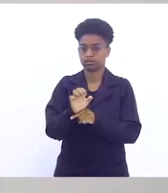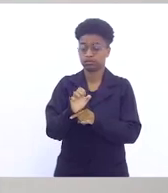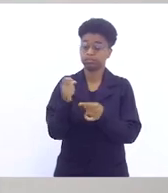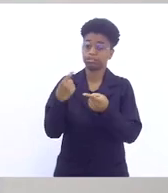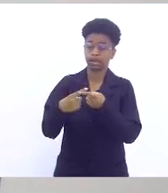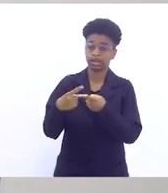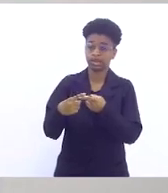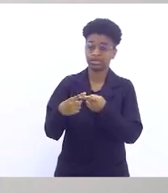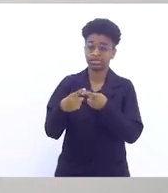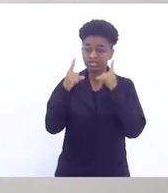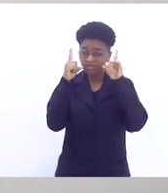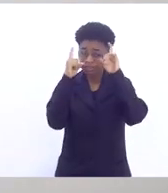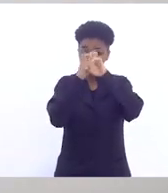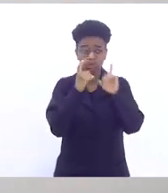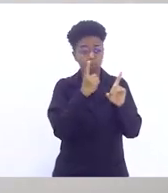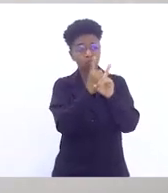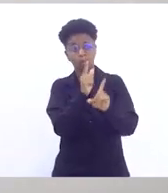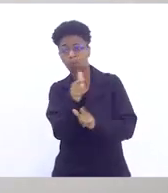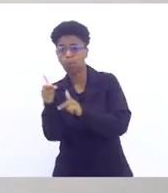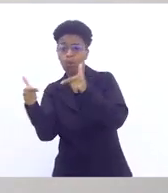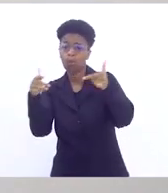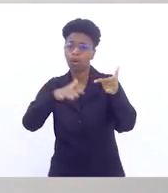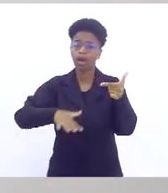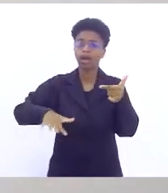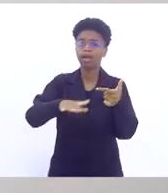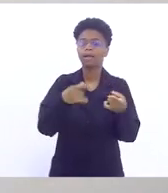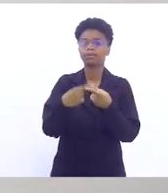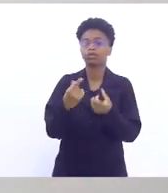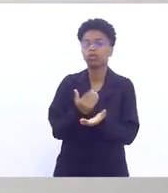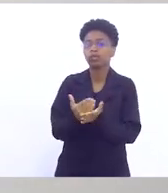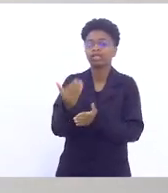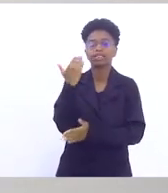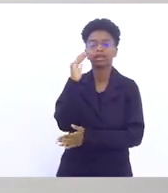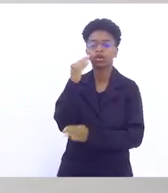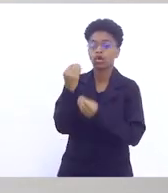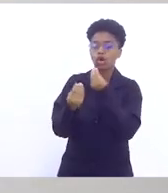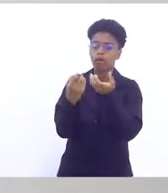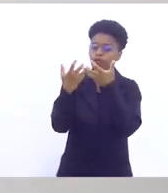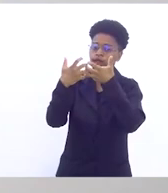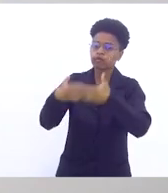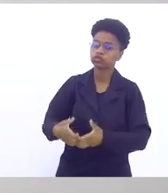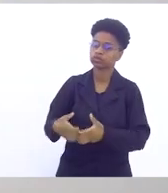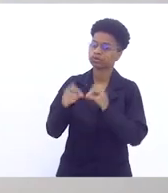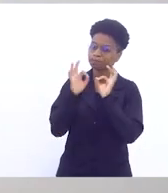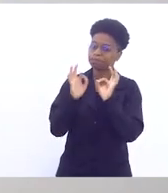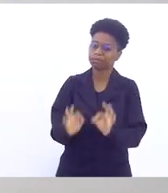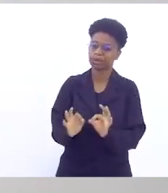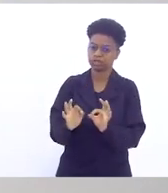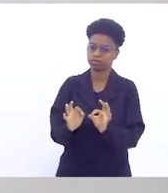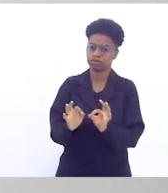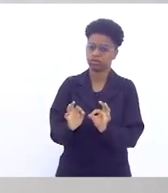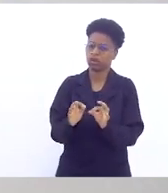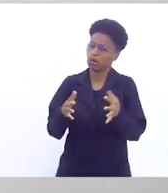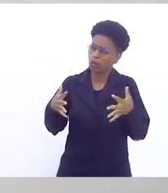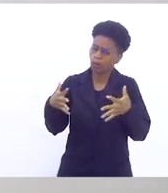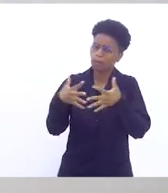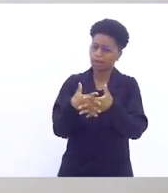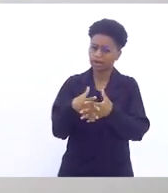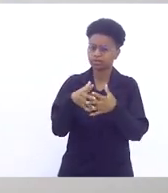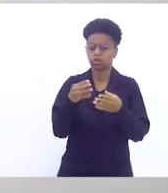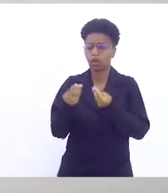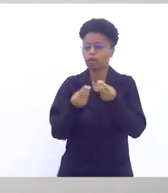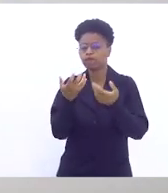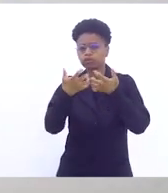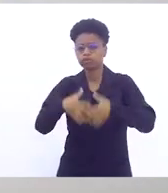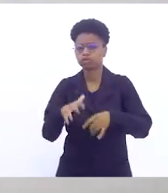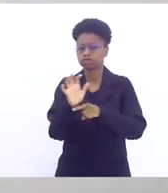encontrar em outras áreas né porque ele começa a entender o funcionamento dessa máquina complexa que a própria máquina de